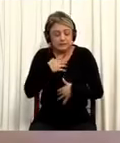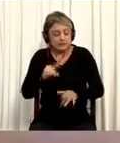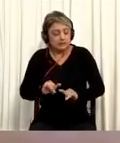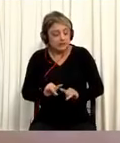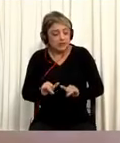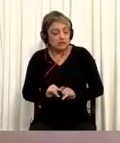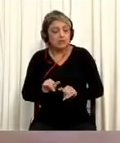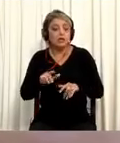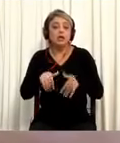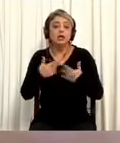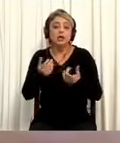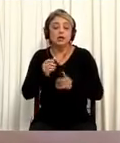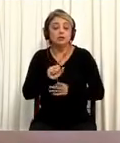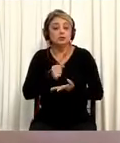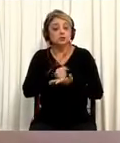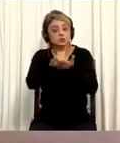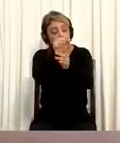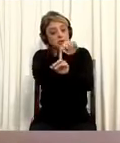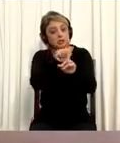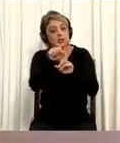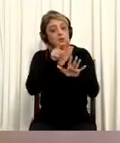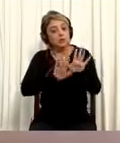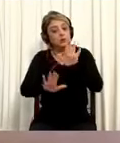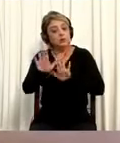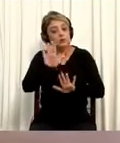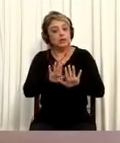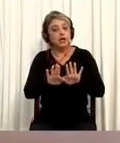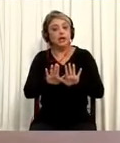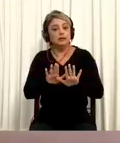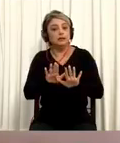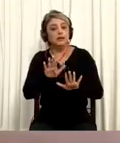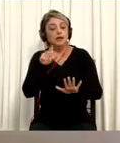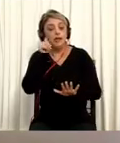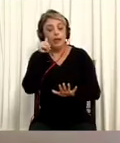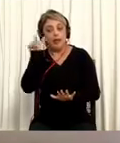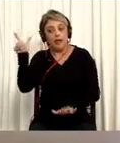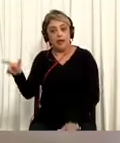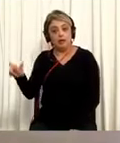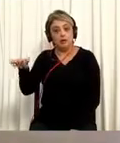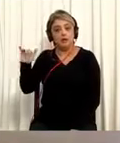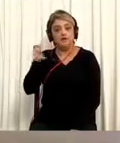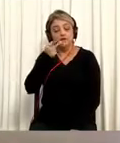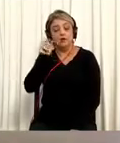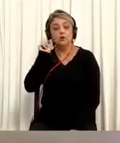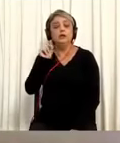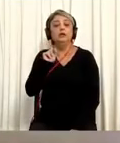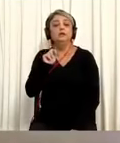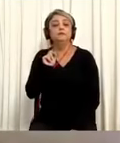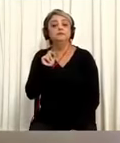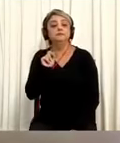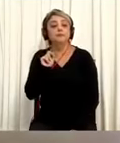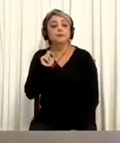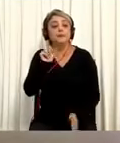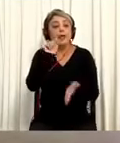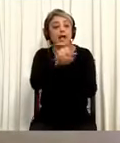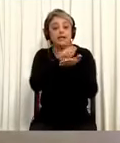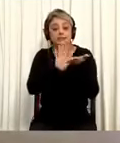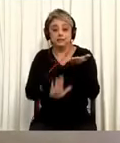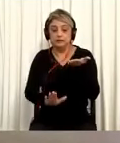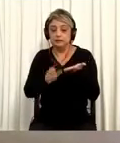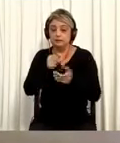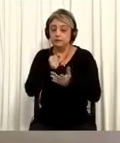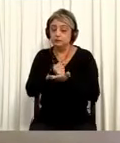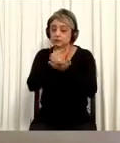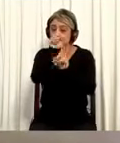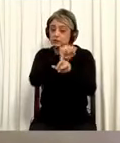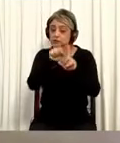relação à questão da solidariedade, nós temos que também ter um cuidado. A Yolanda apontou aí na fala dela que as ações de solidariedade,